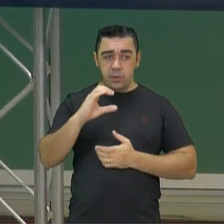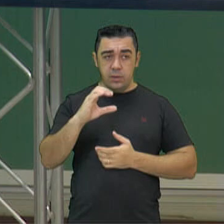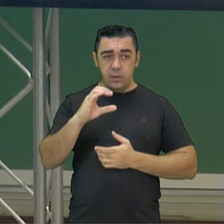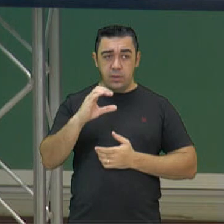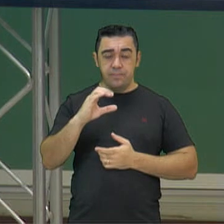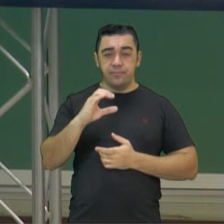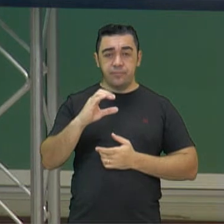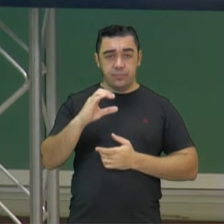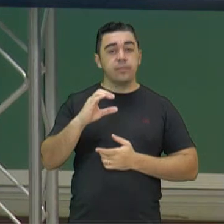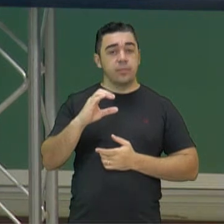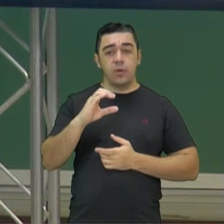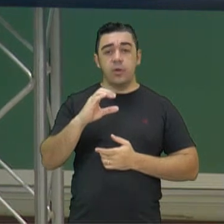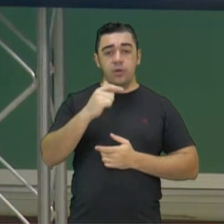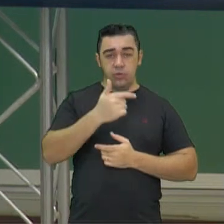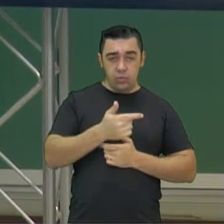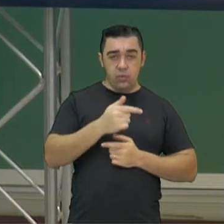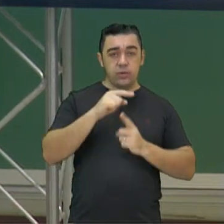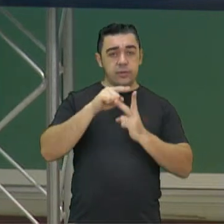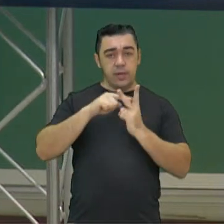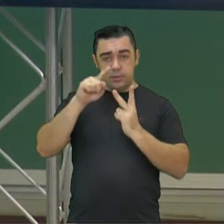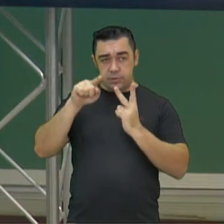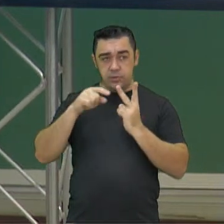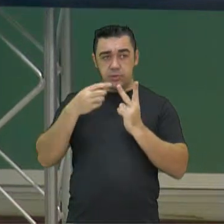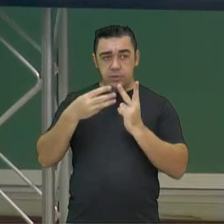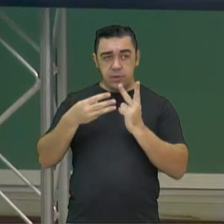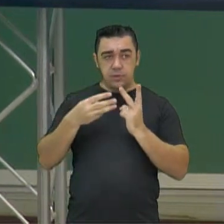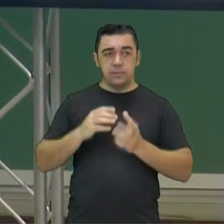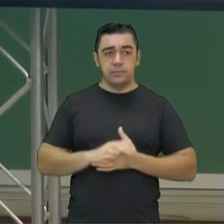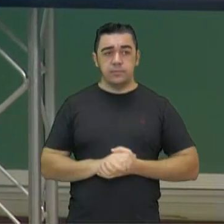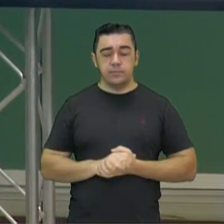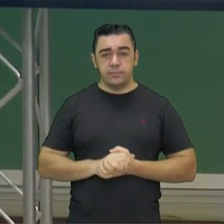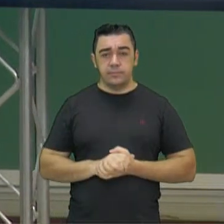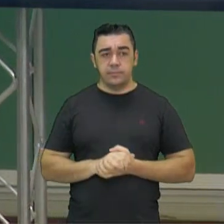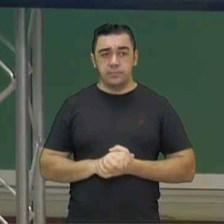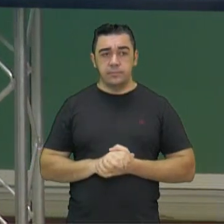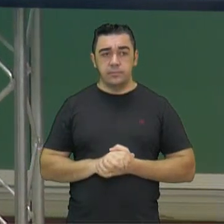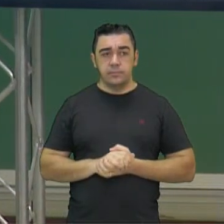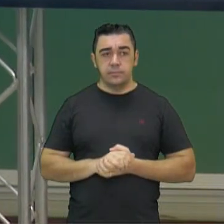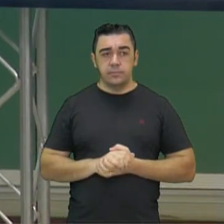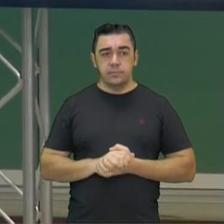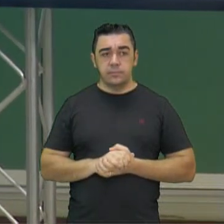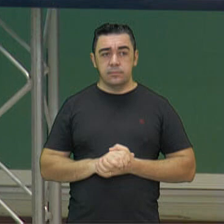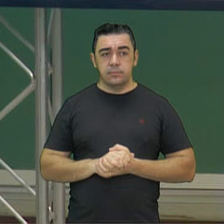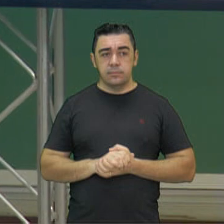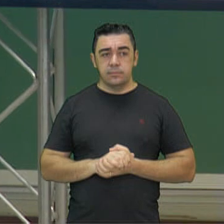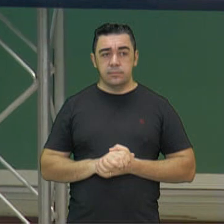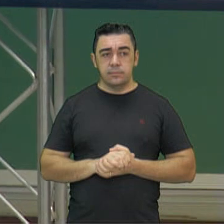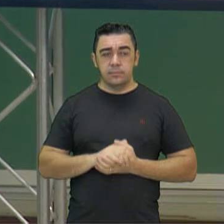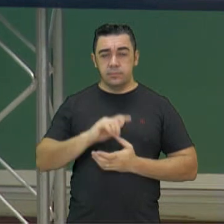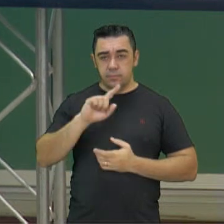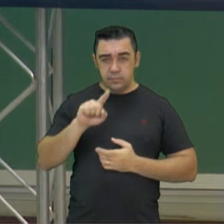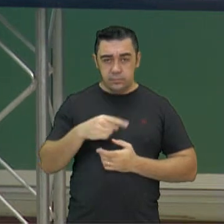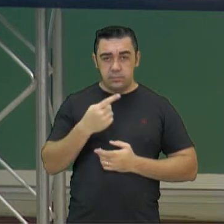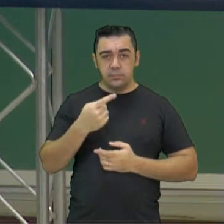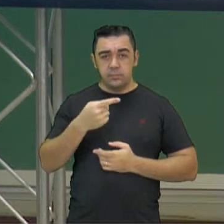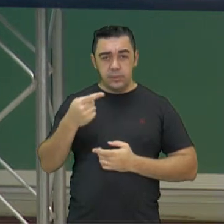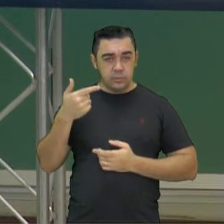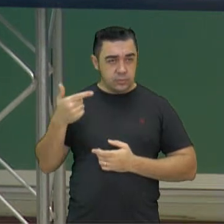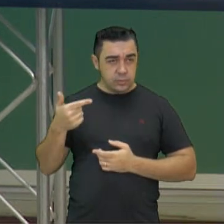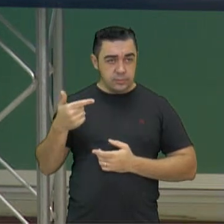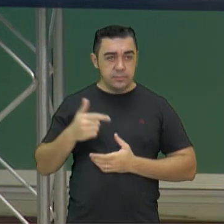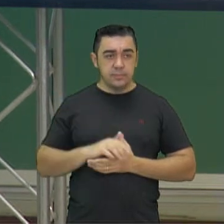c vale 2 raiz de 3. Tá aqui, ó, 2 raiz de 3. Menos 2, que é o